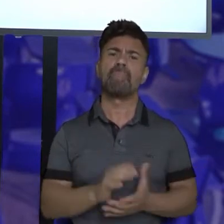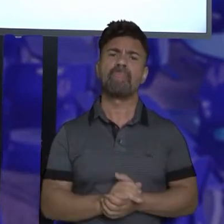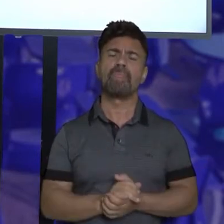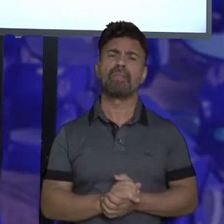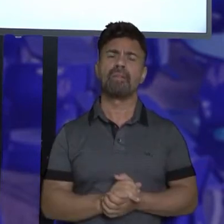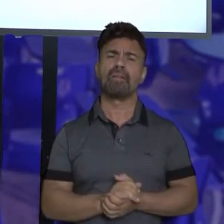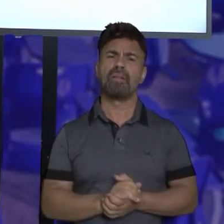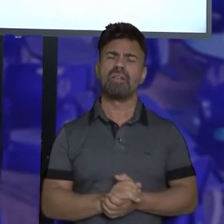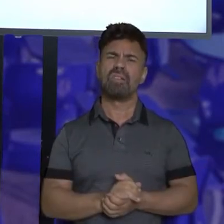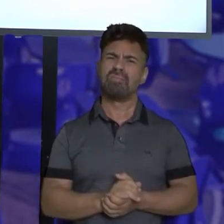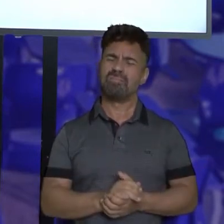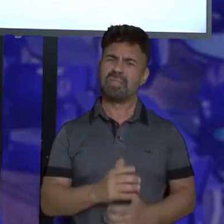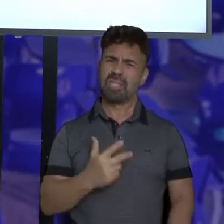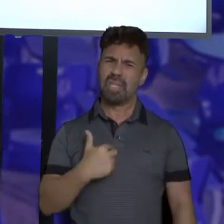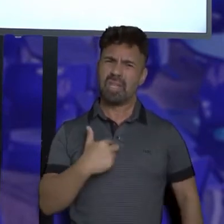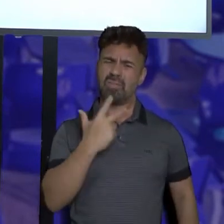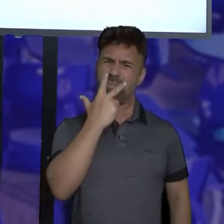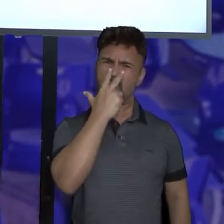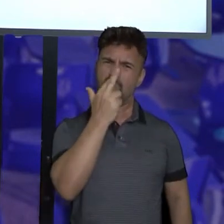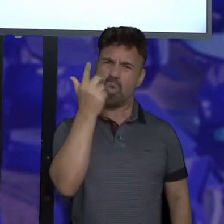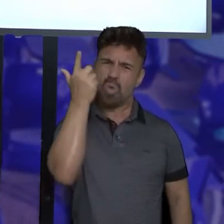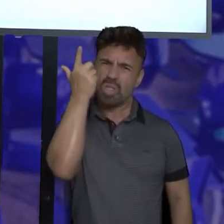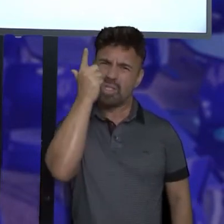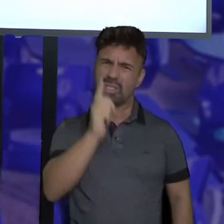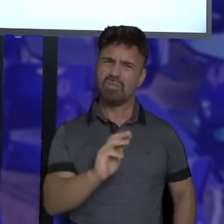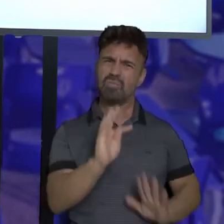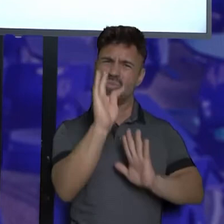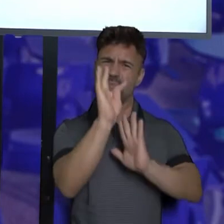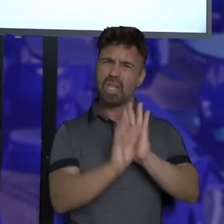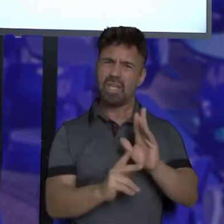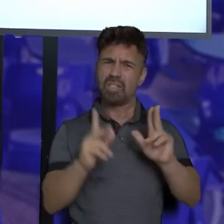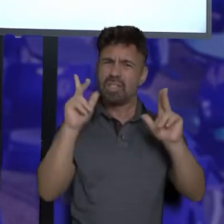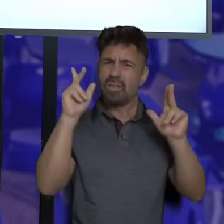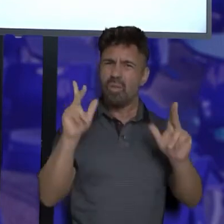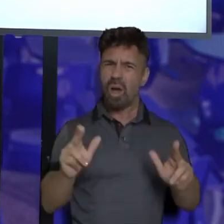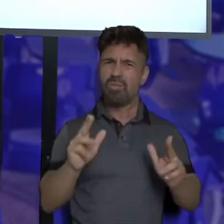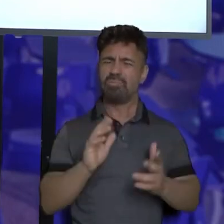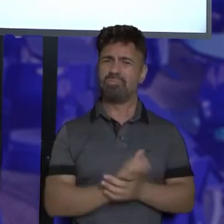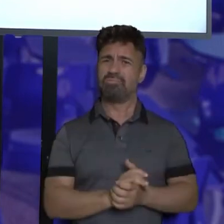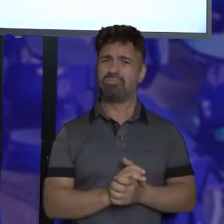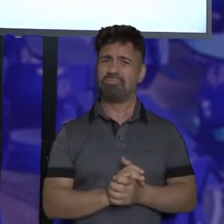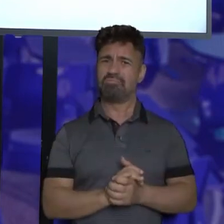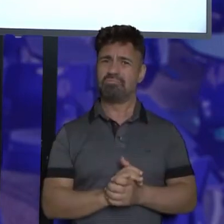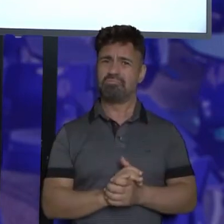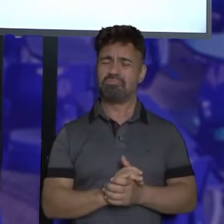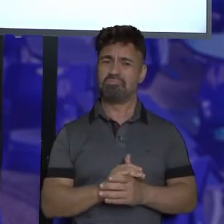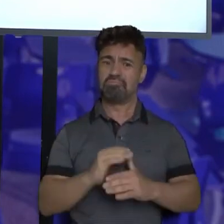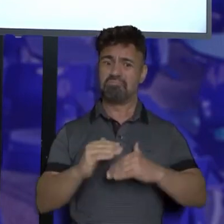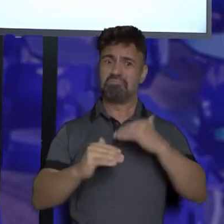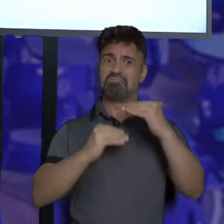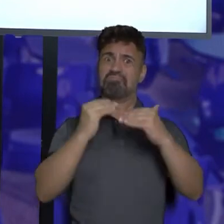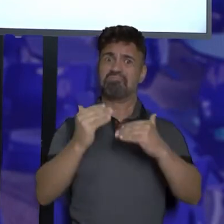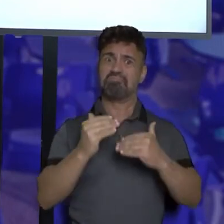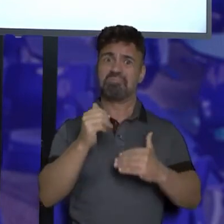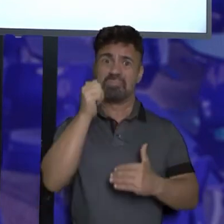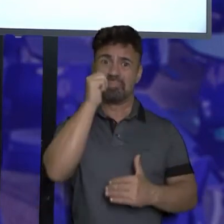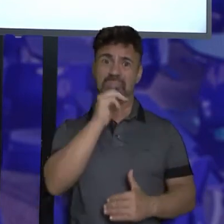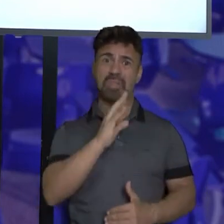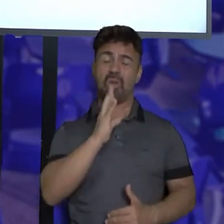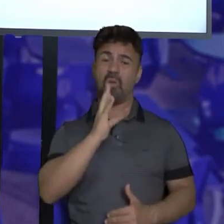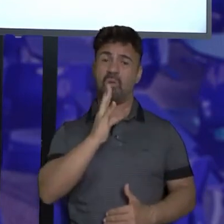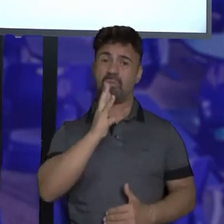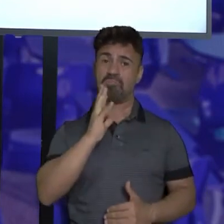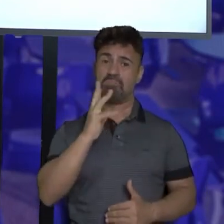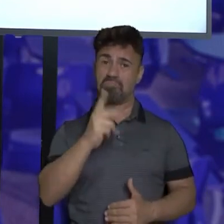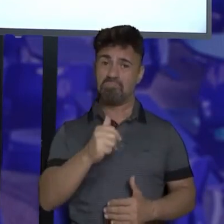que eu tenho condições, será que eu vou conseguir fazer um texto assim? Esse texto aí parece que essa menina tem um conhecimento tão grande desses assuntos. É